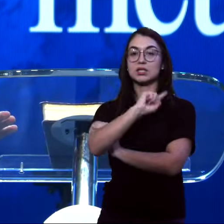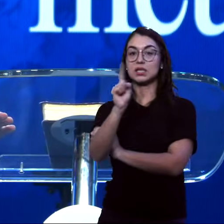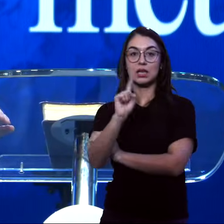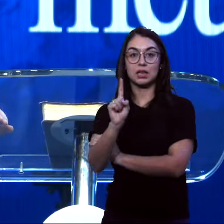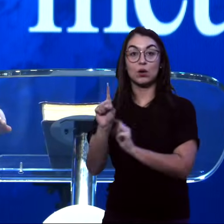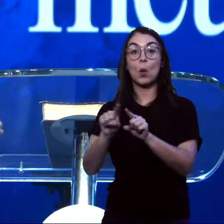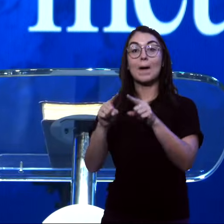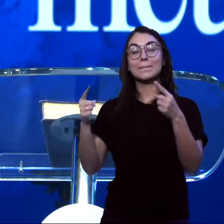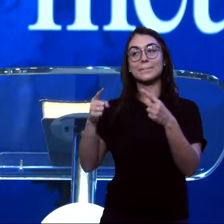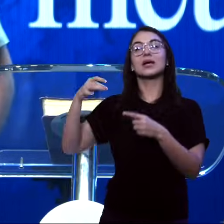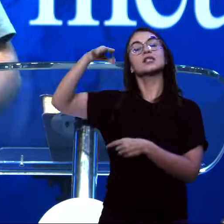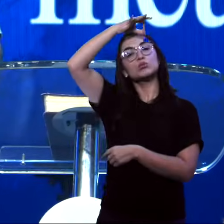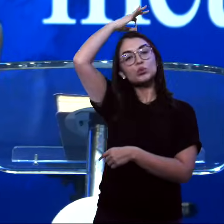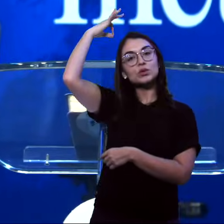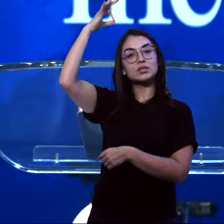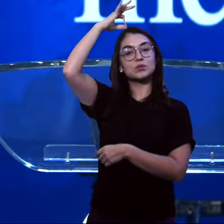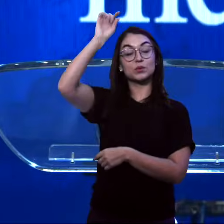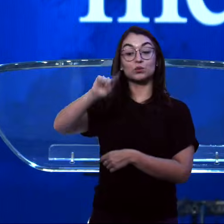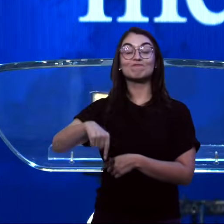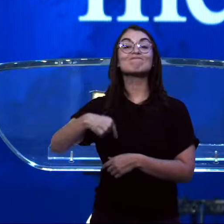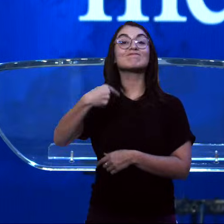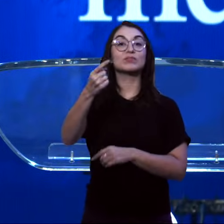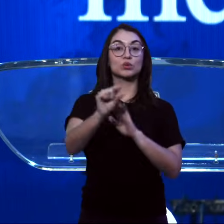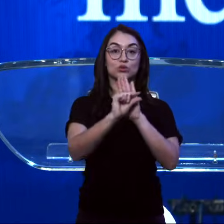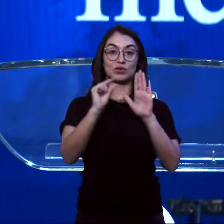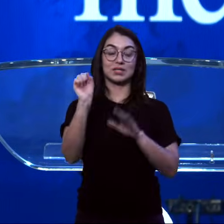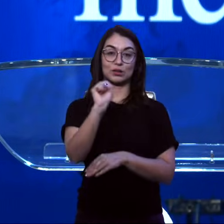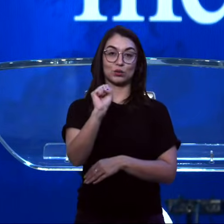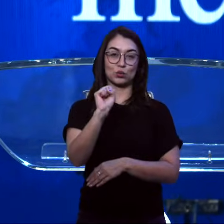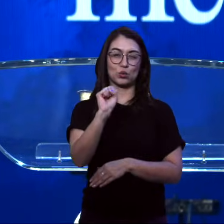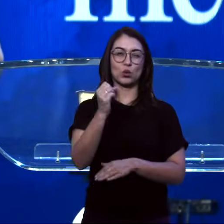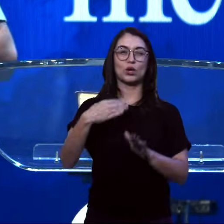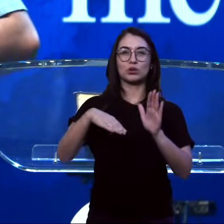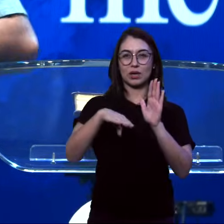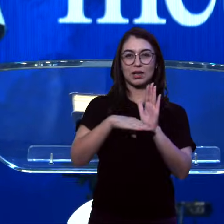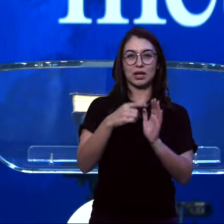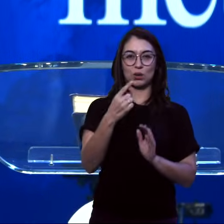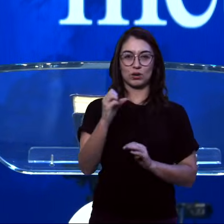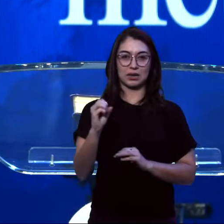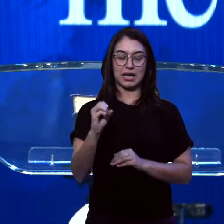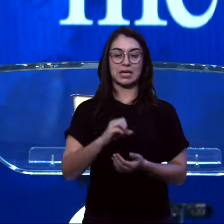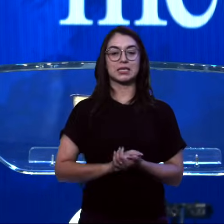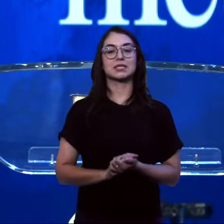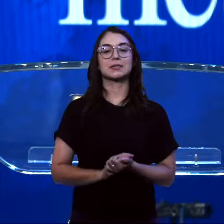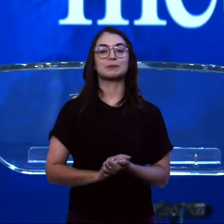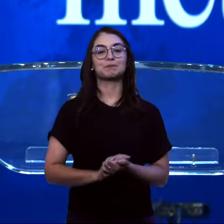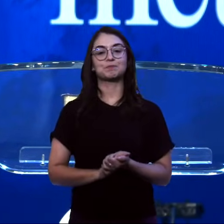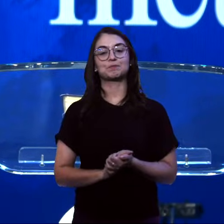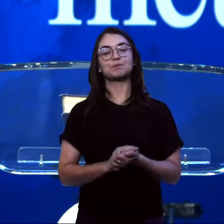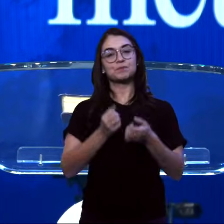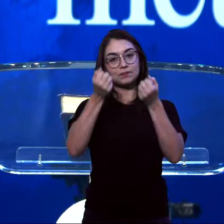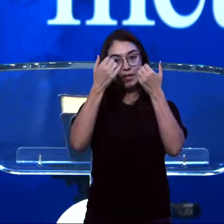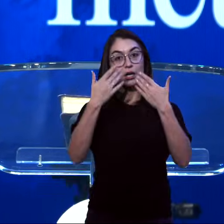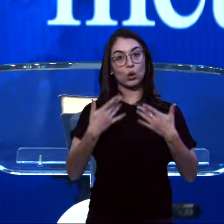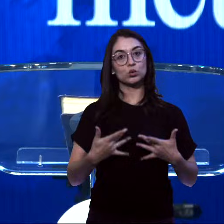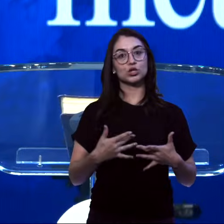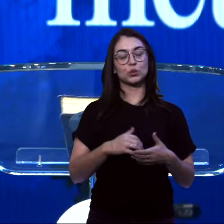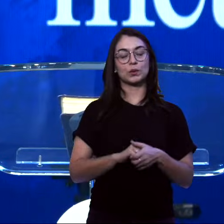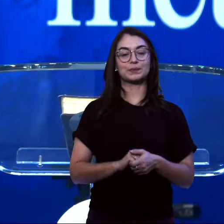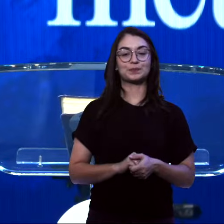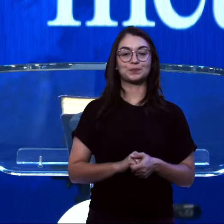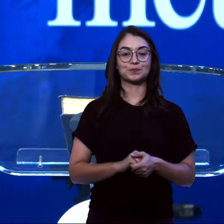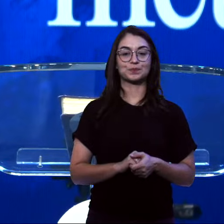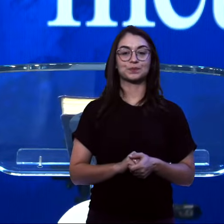Espírito. Depois, no versículo 8, 9 e 10, ele continua, eu vou ler de novo para refrescar a